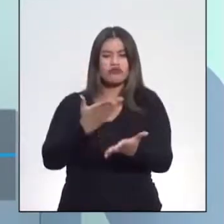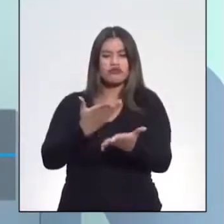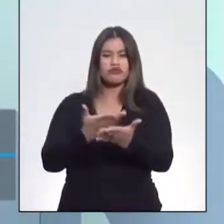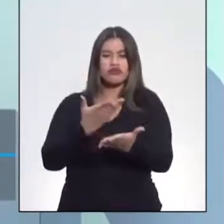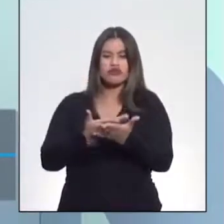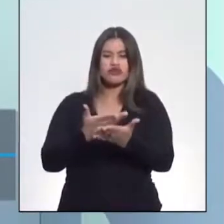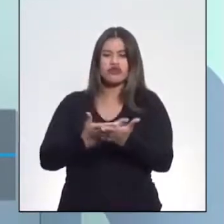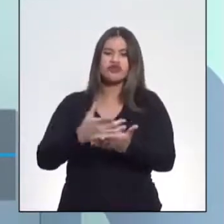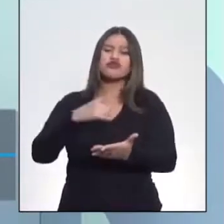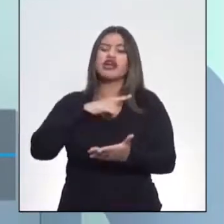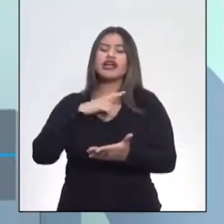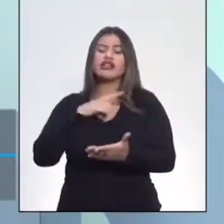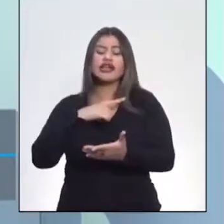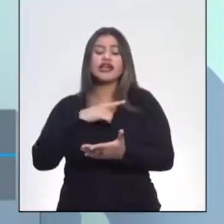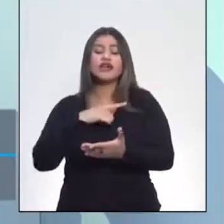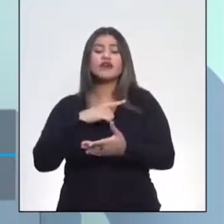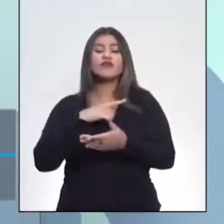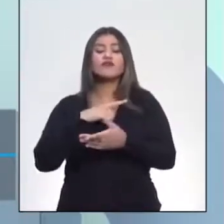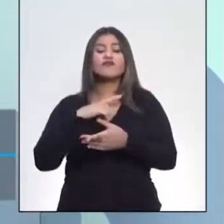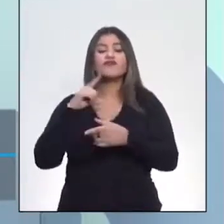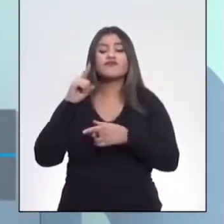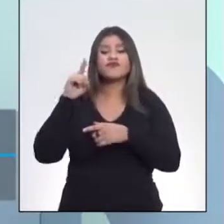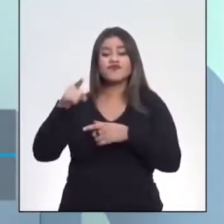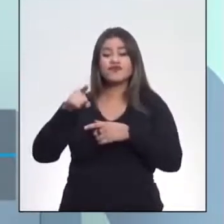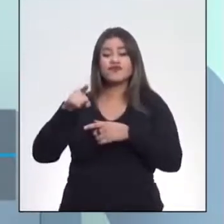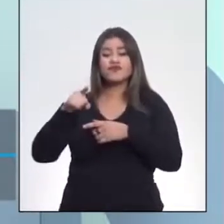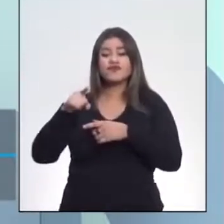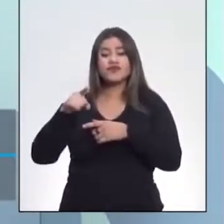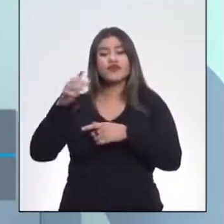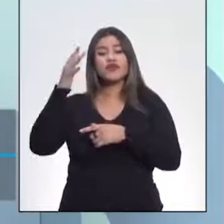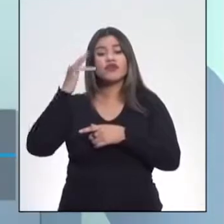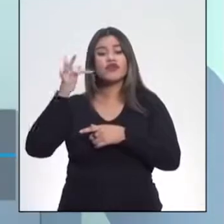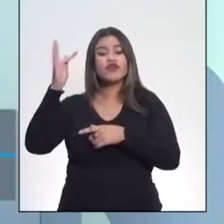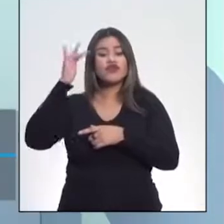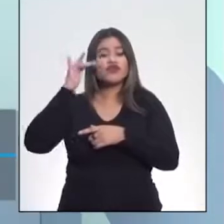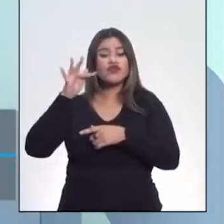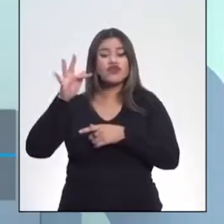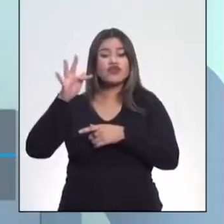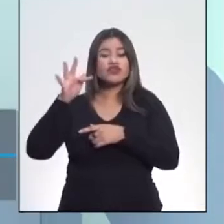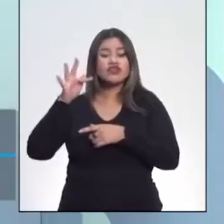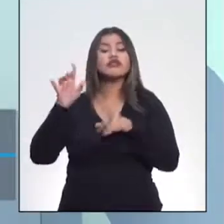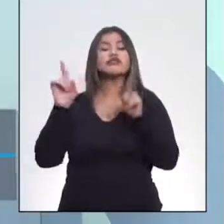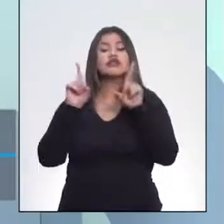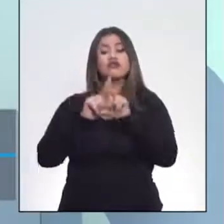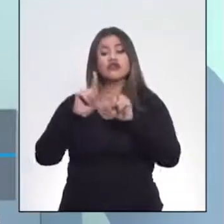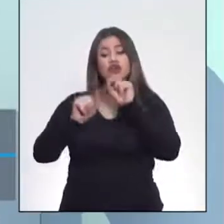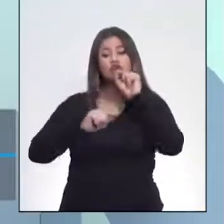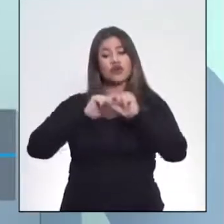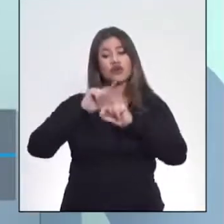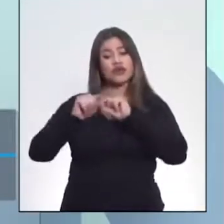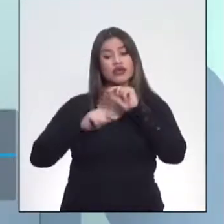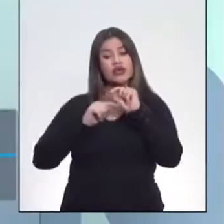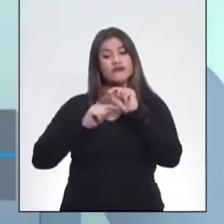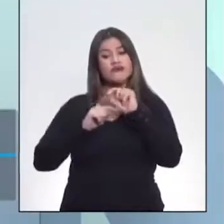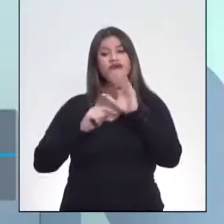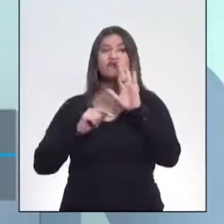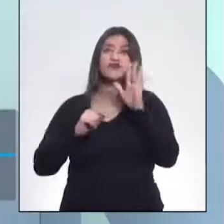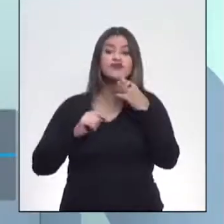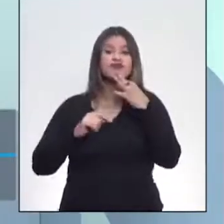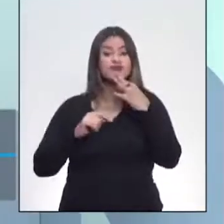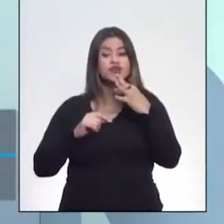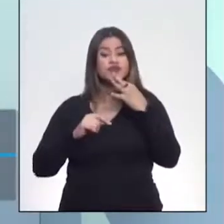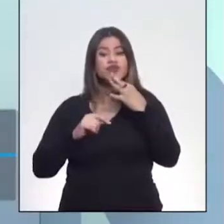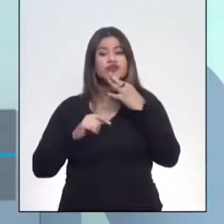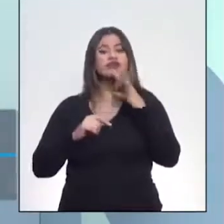vocês chegaram no ensino médio vou estudar a filosofia mas vocês também muito já tem a um certo